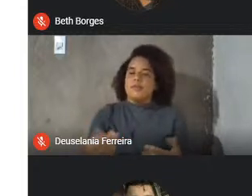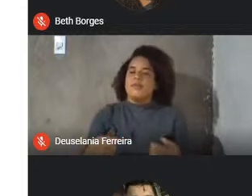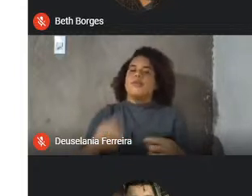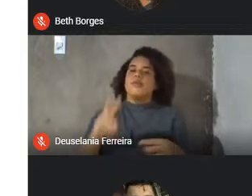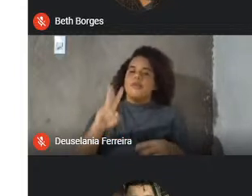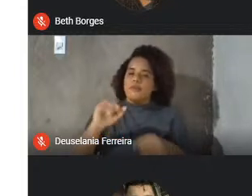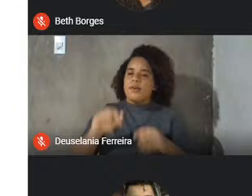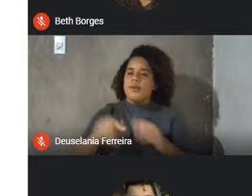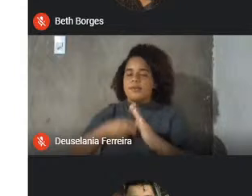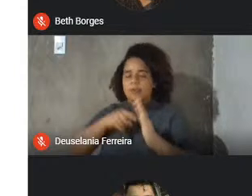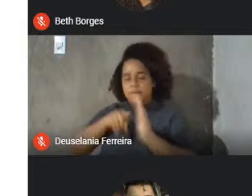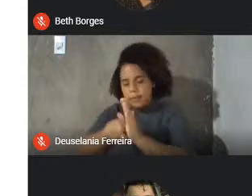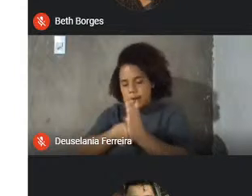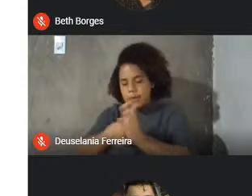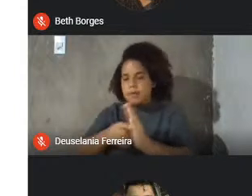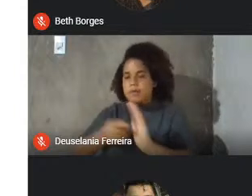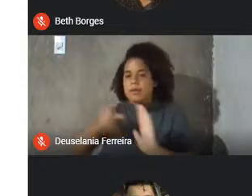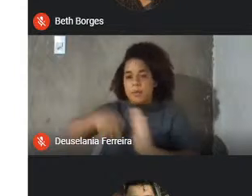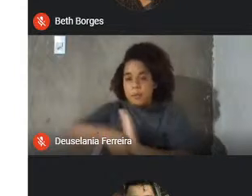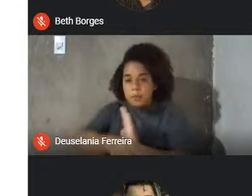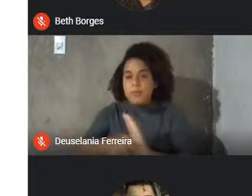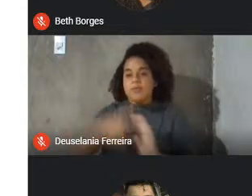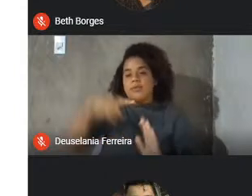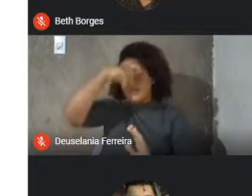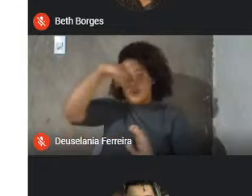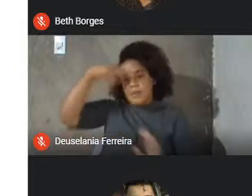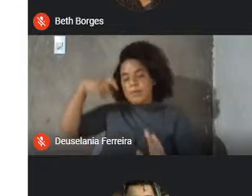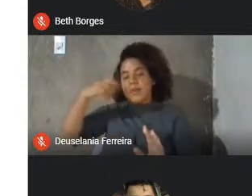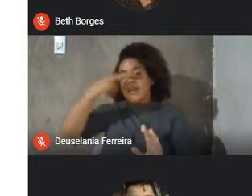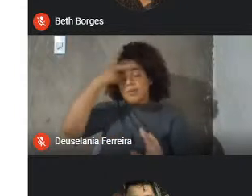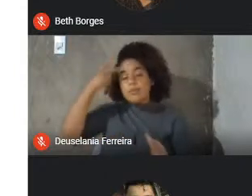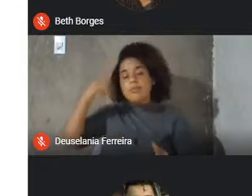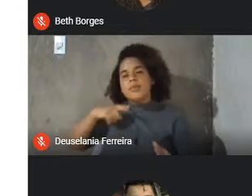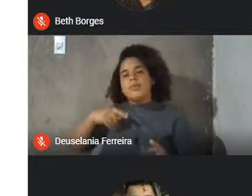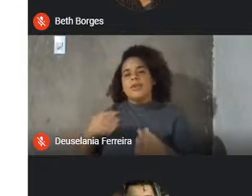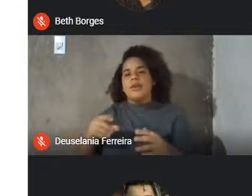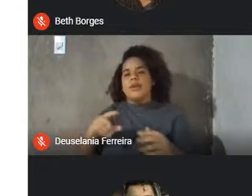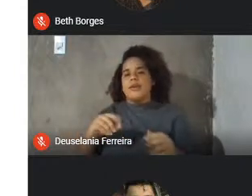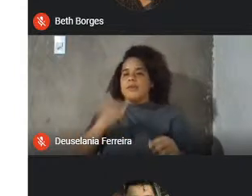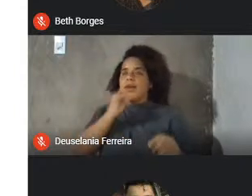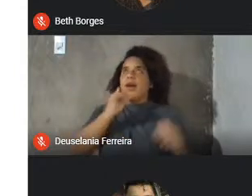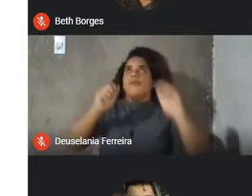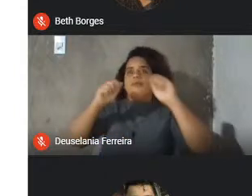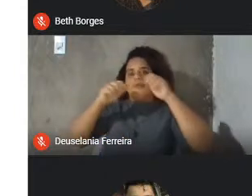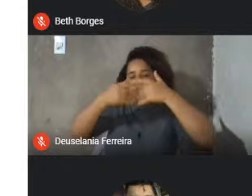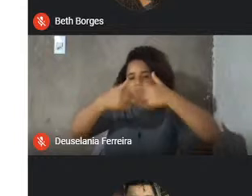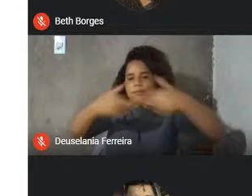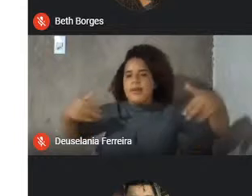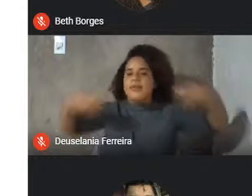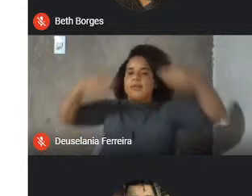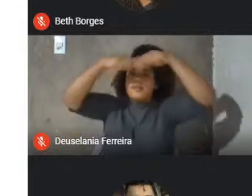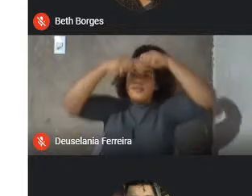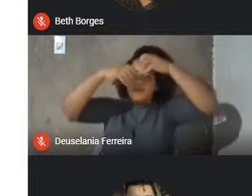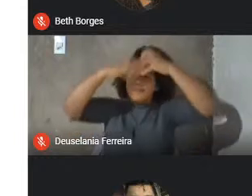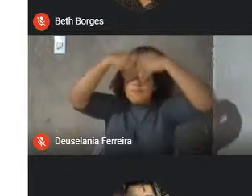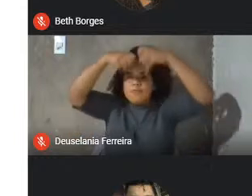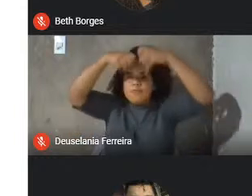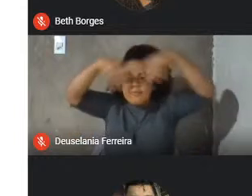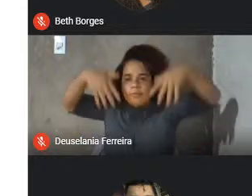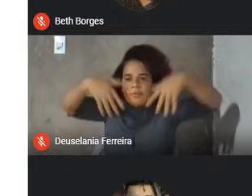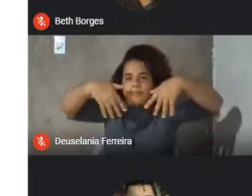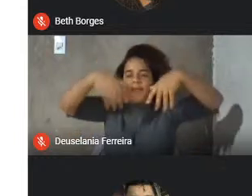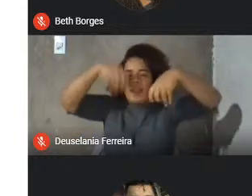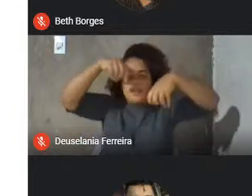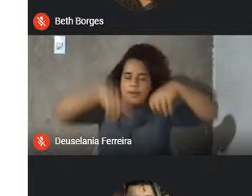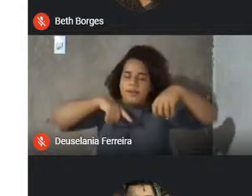quebra, né? Onde quando a pessoa apresenta muitos esquemas, nós já vamos trabalhar com a ideia de domínios, tá?